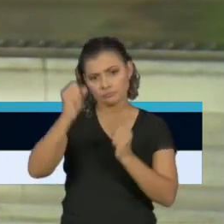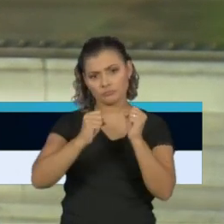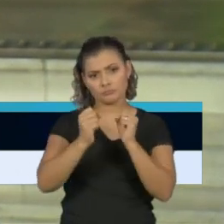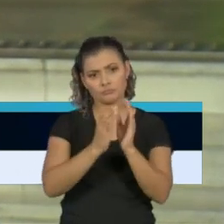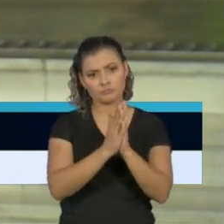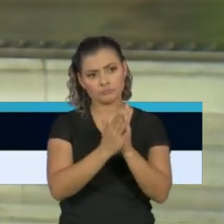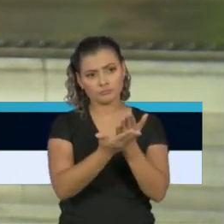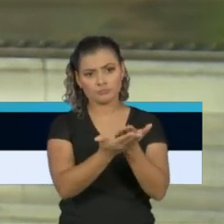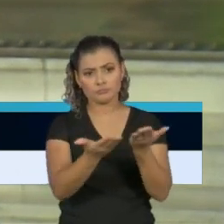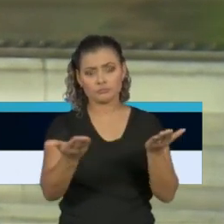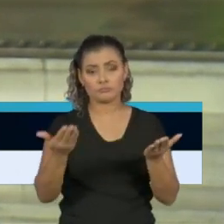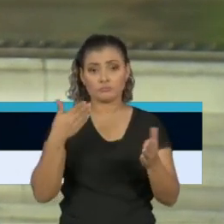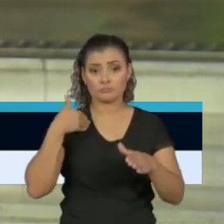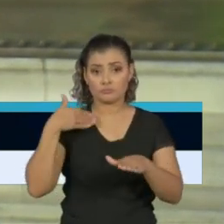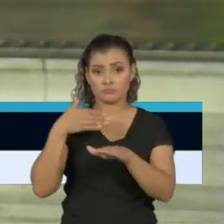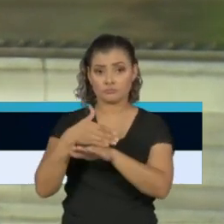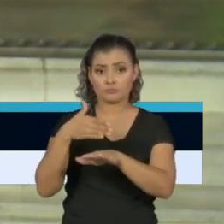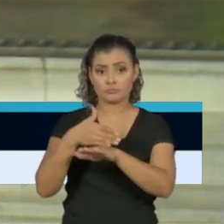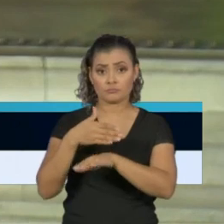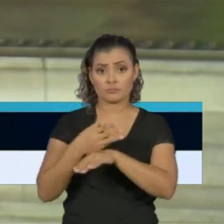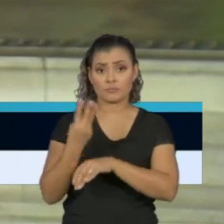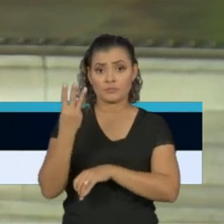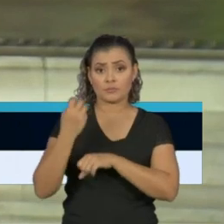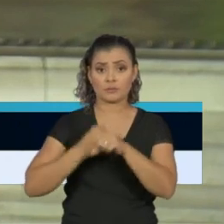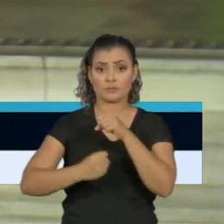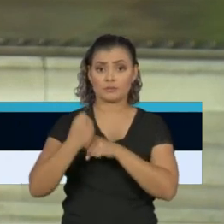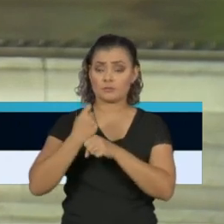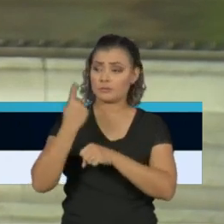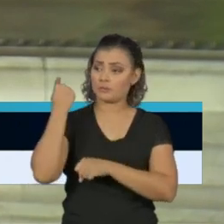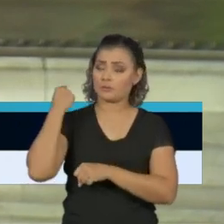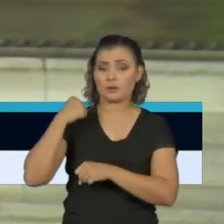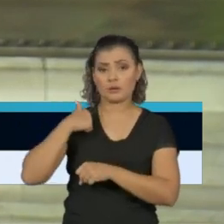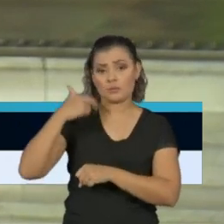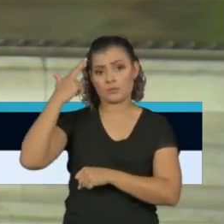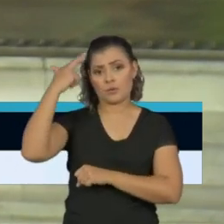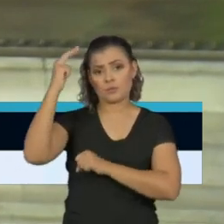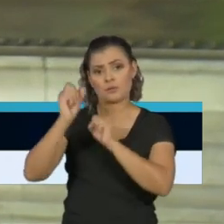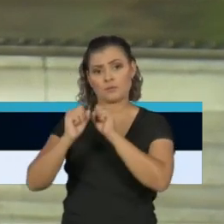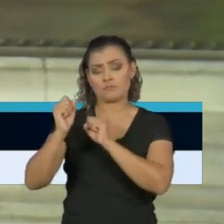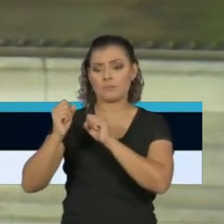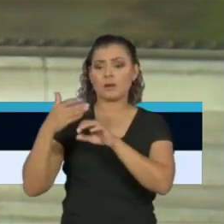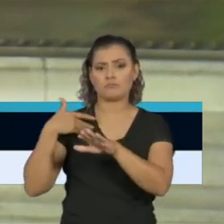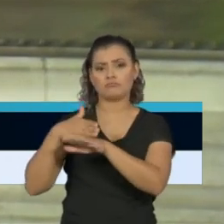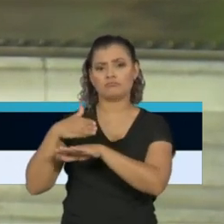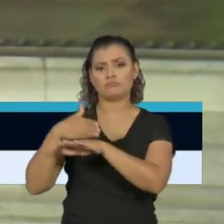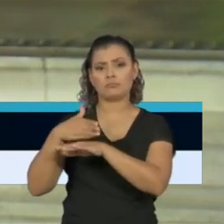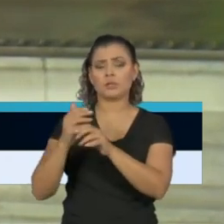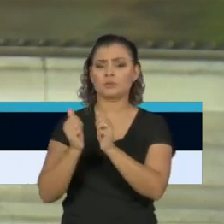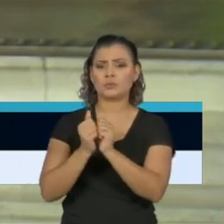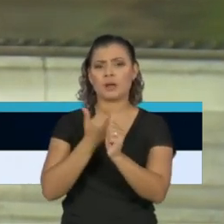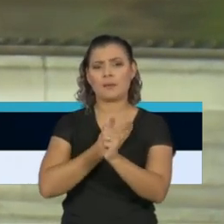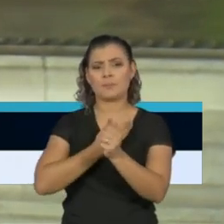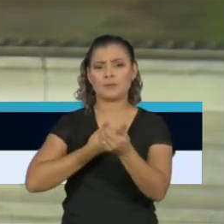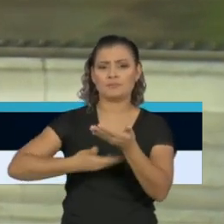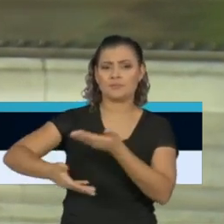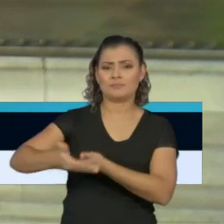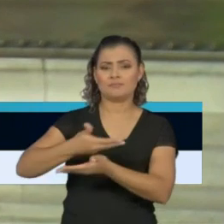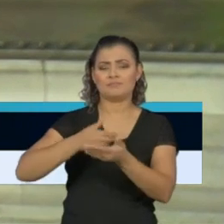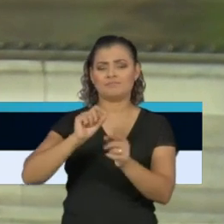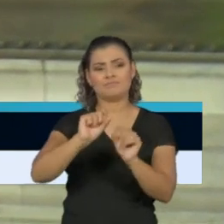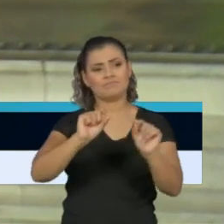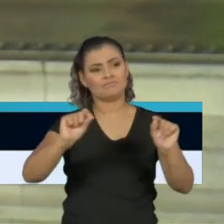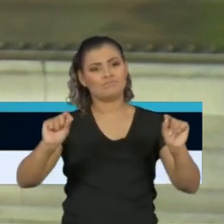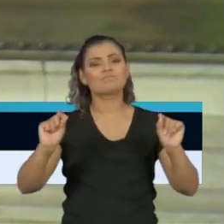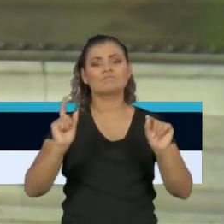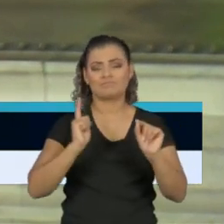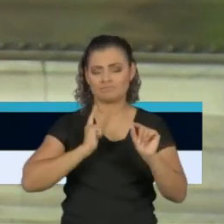O mundo onde eu frequentei até 3 anos atrás como empresário, e onde fiz grandes amigos e onde